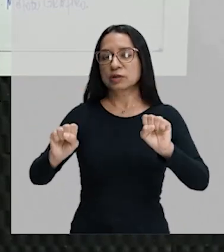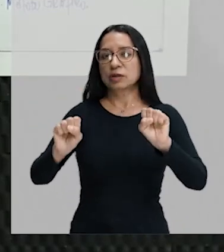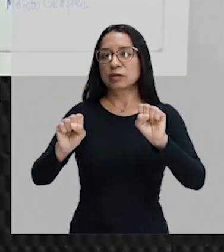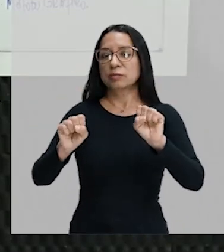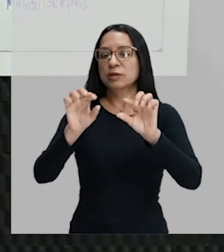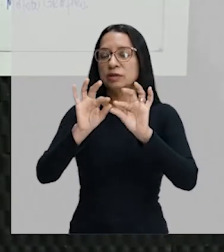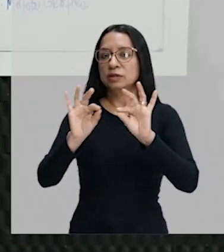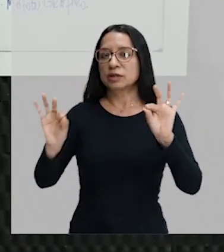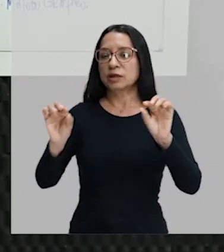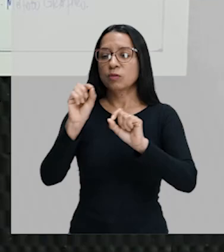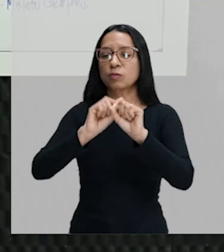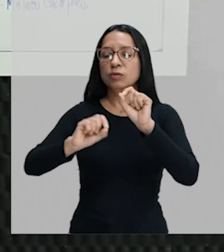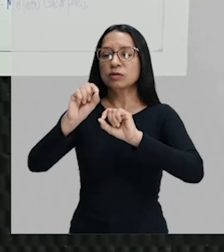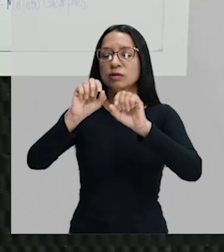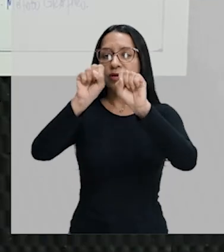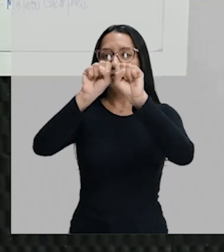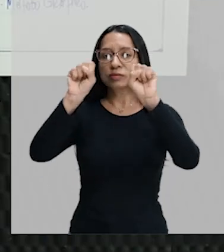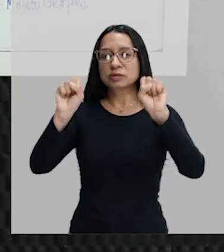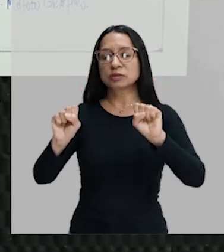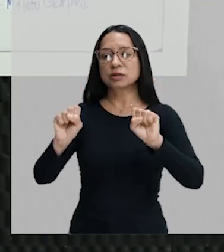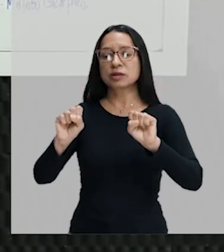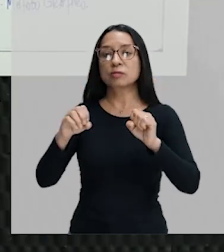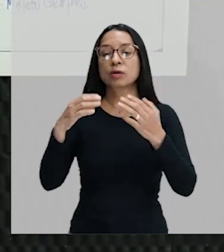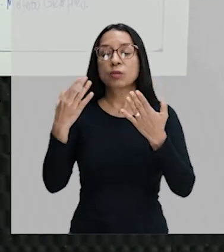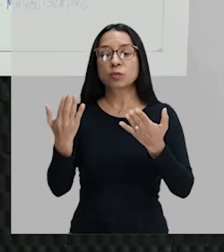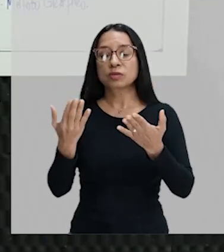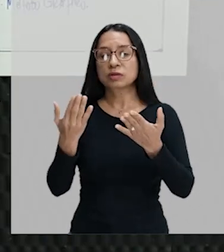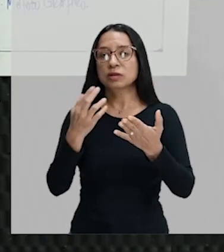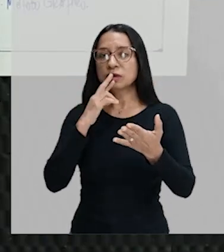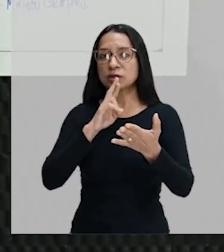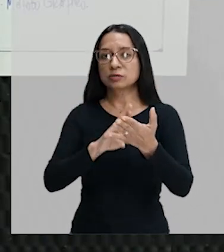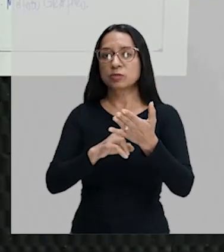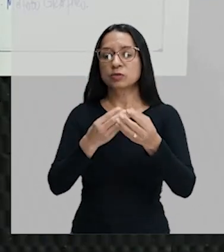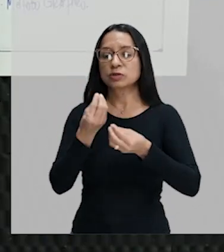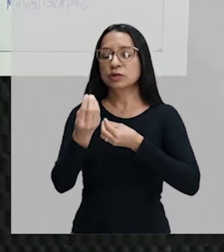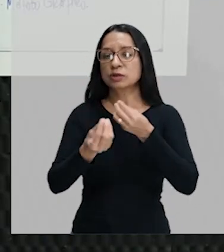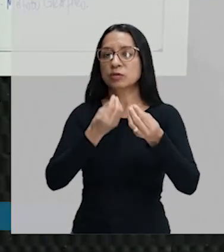um sistema, o que é a solução de um sistema e como é que você